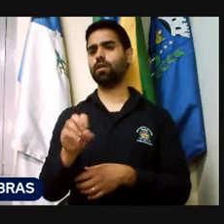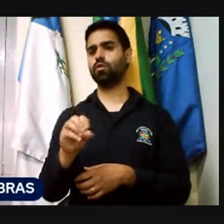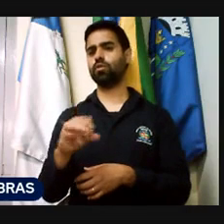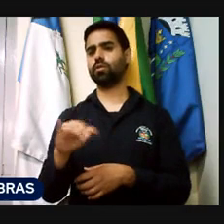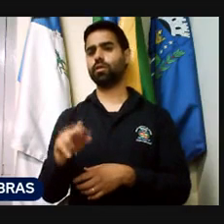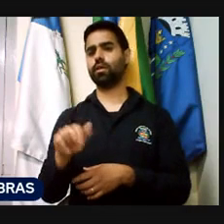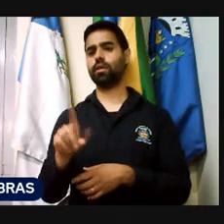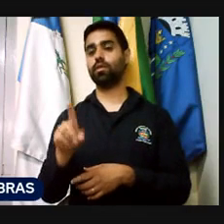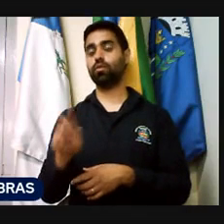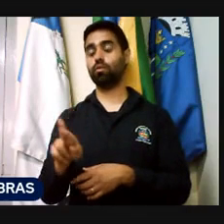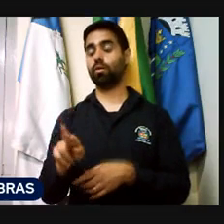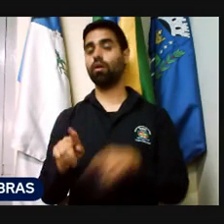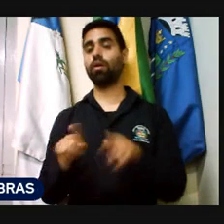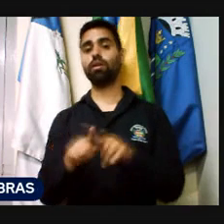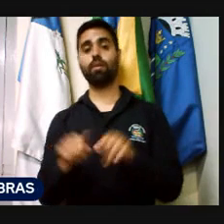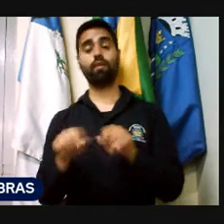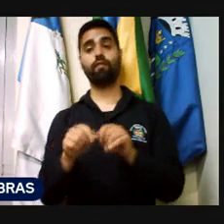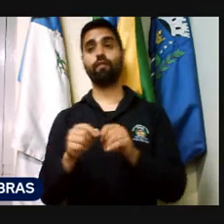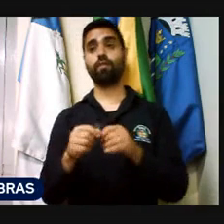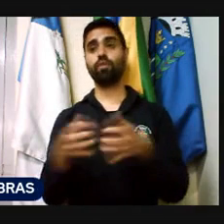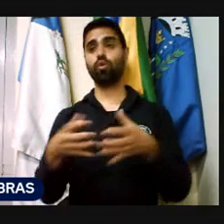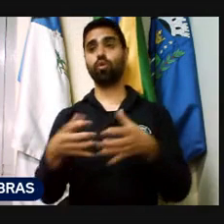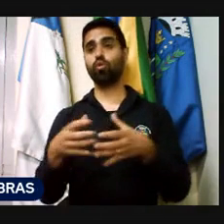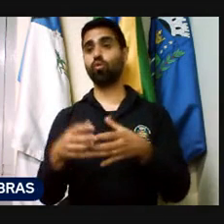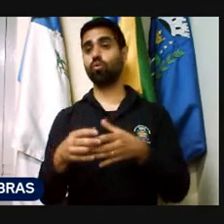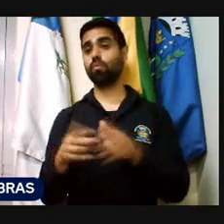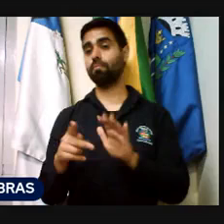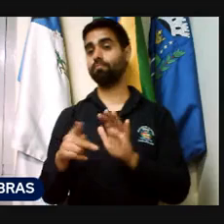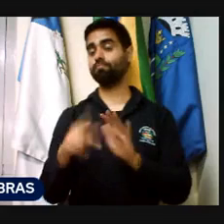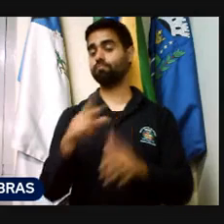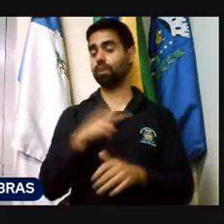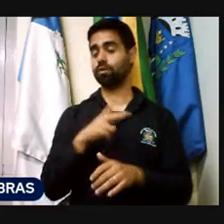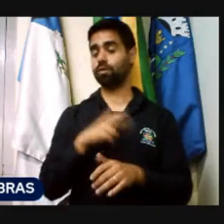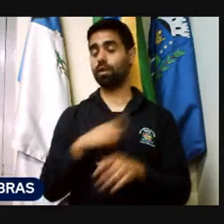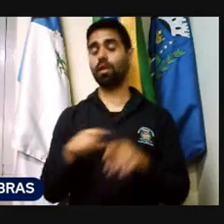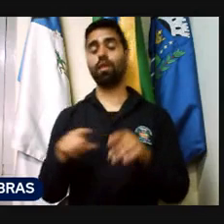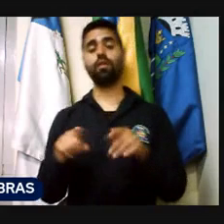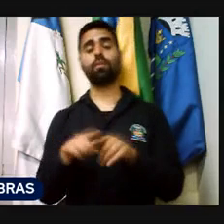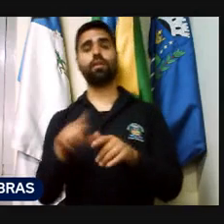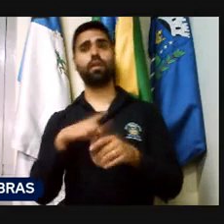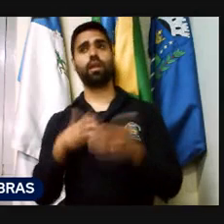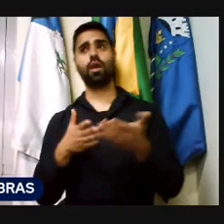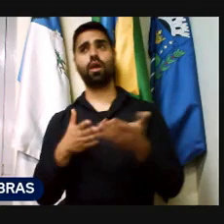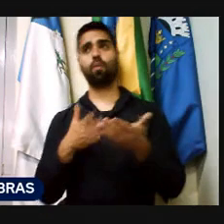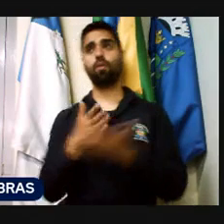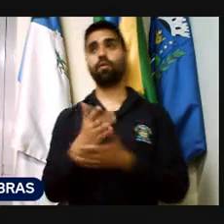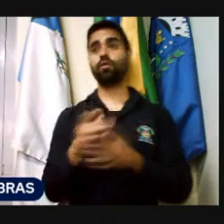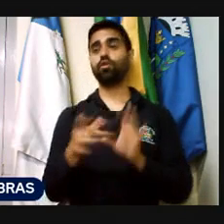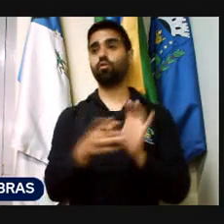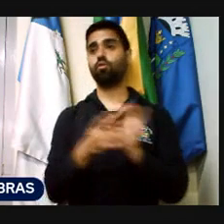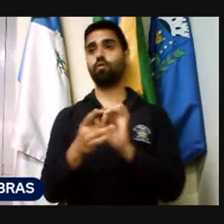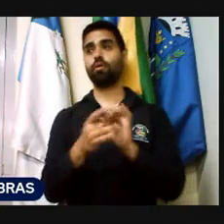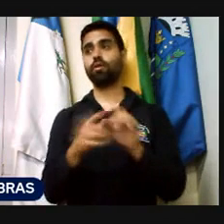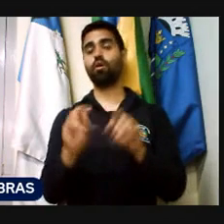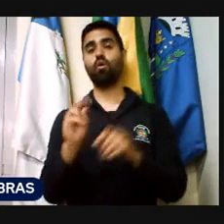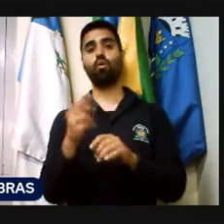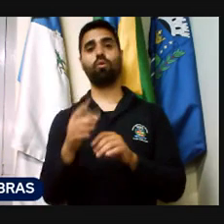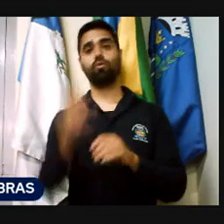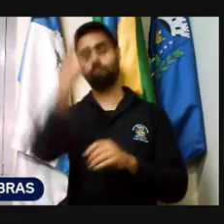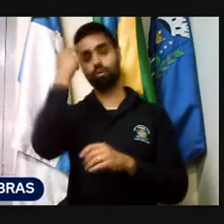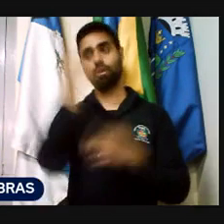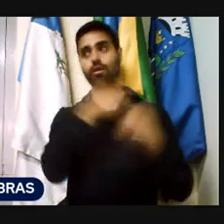benefícios administrados por entidade fechada de previdência complementar, mediante aprovação de convênio de adesão pela autoridade